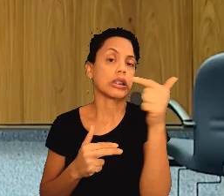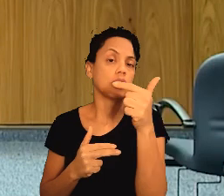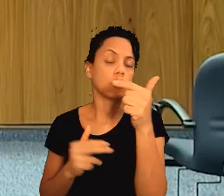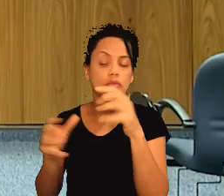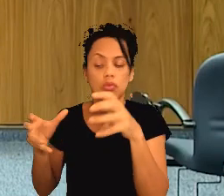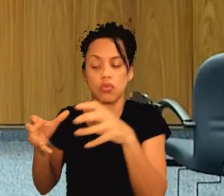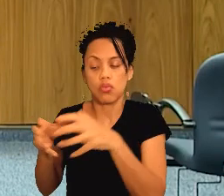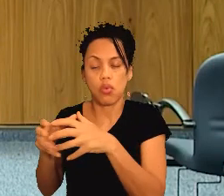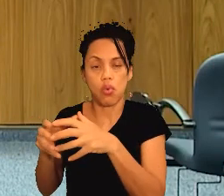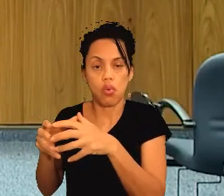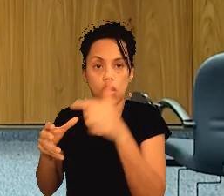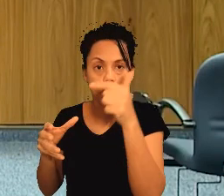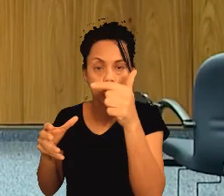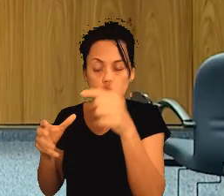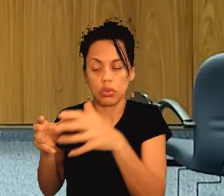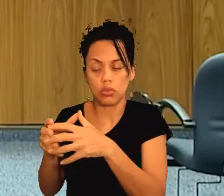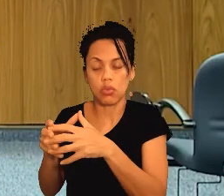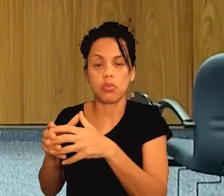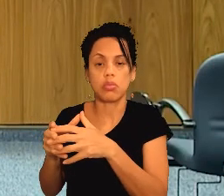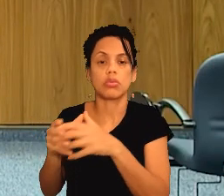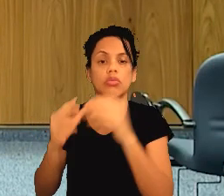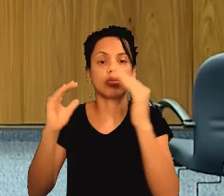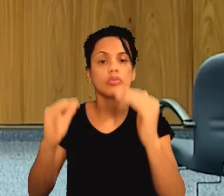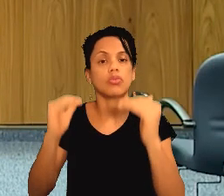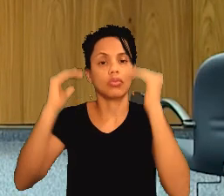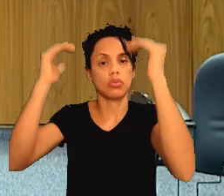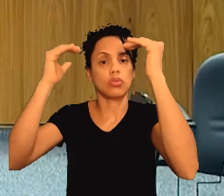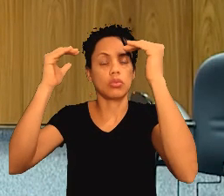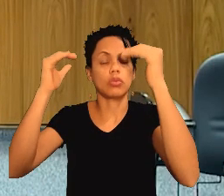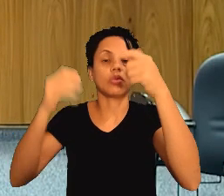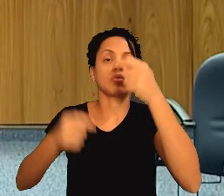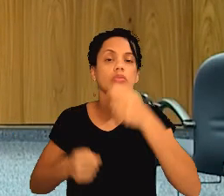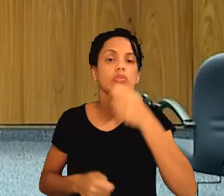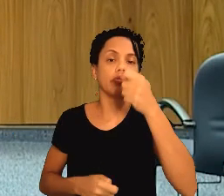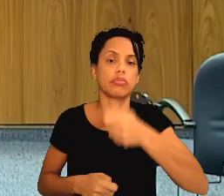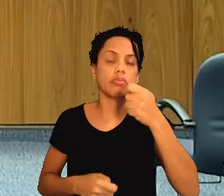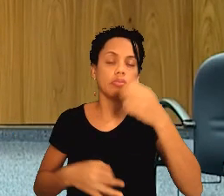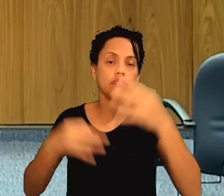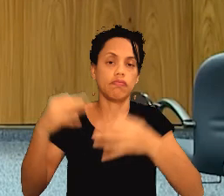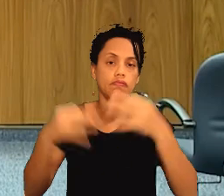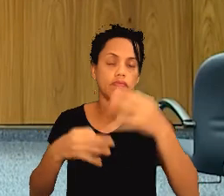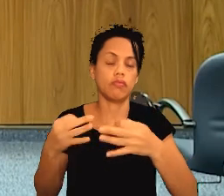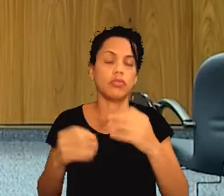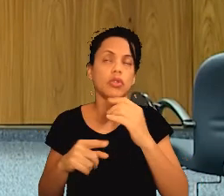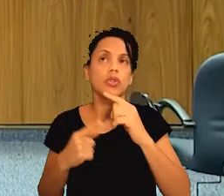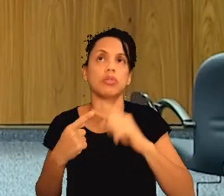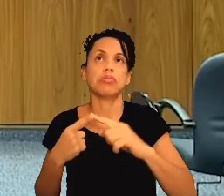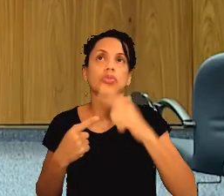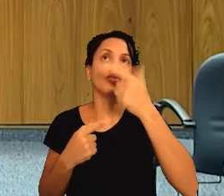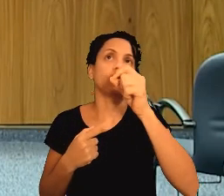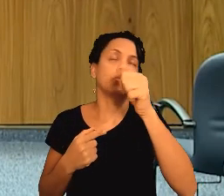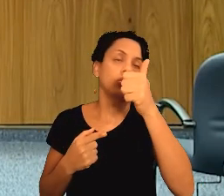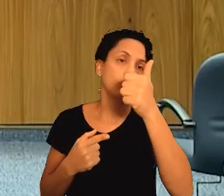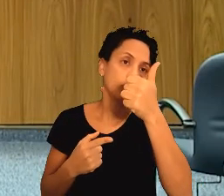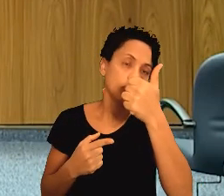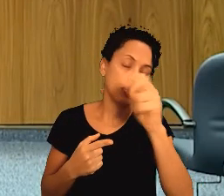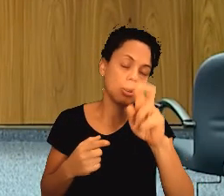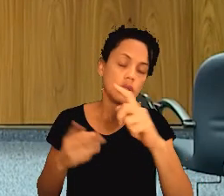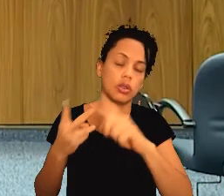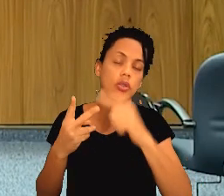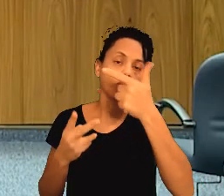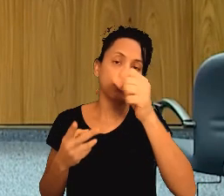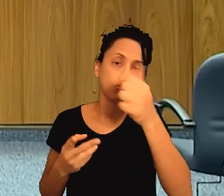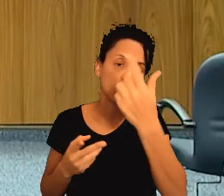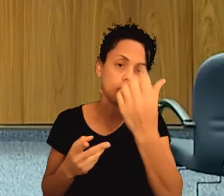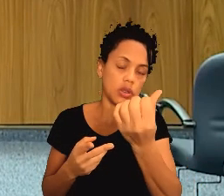pela segunda turma do Supremo Tribunal Federal em 2015, 2016, por volta dessas